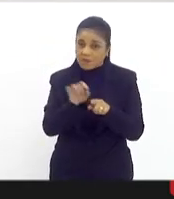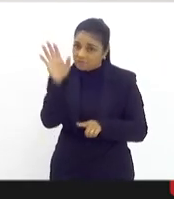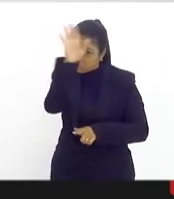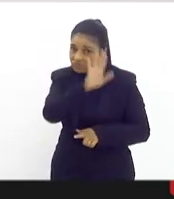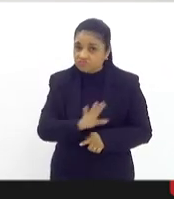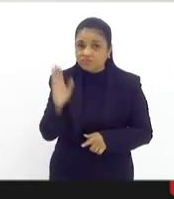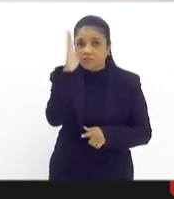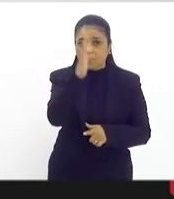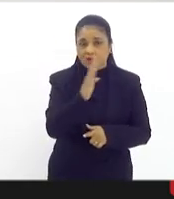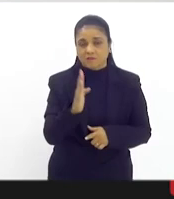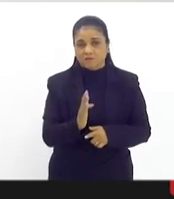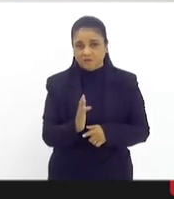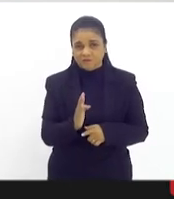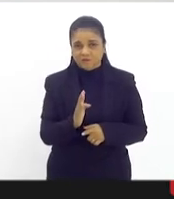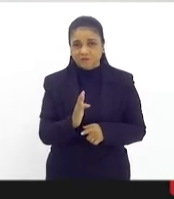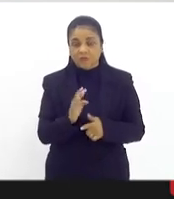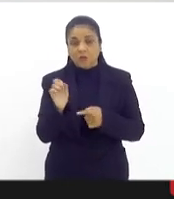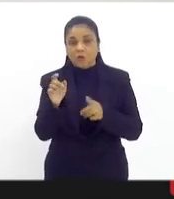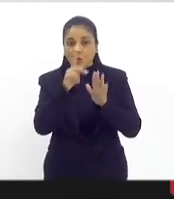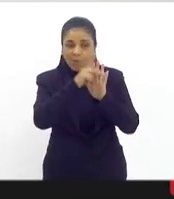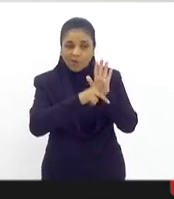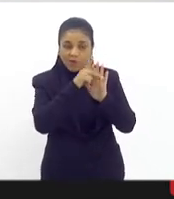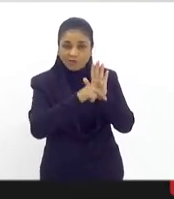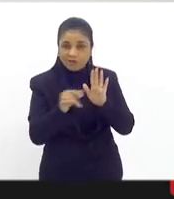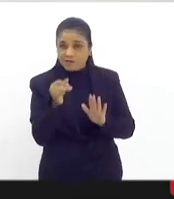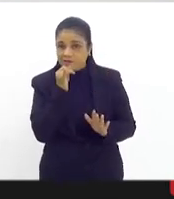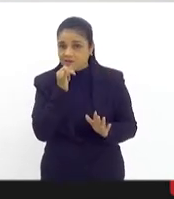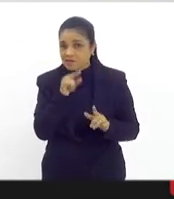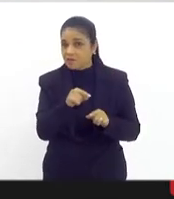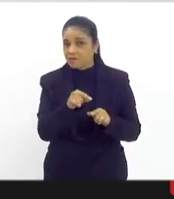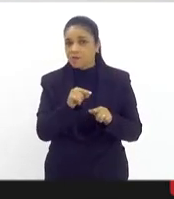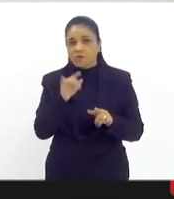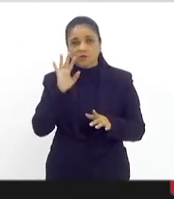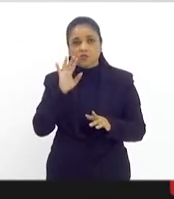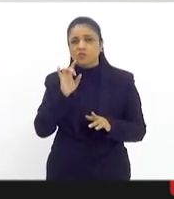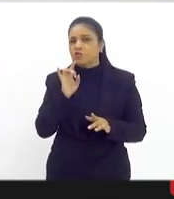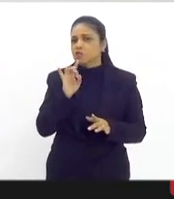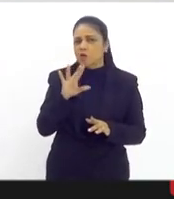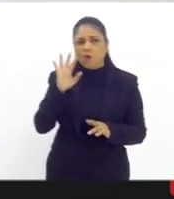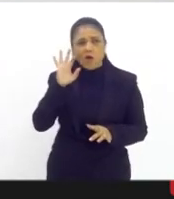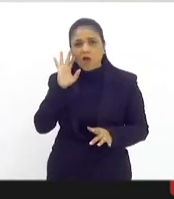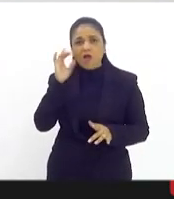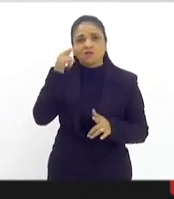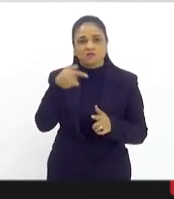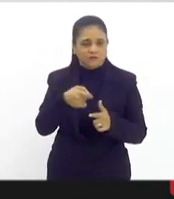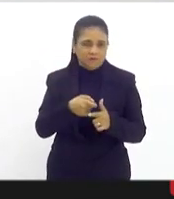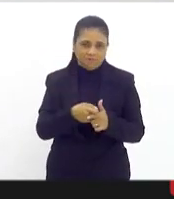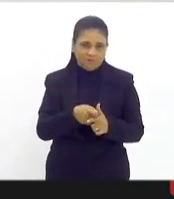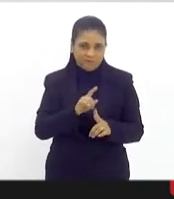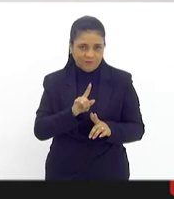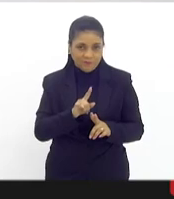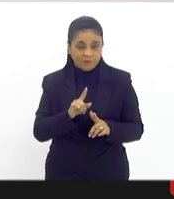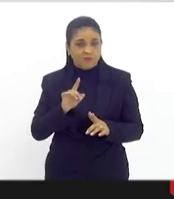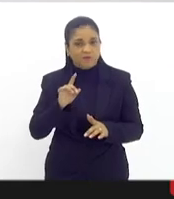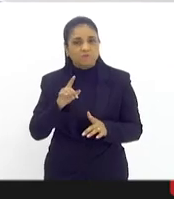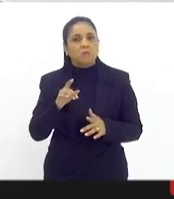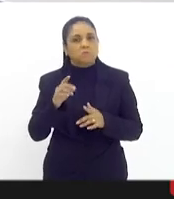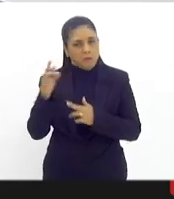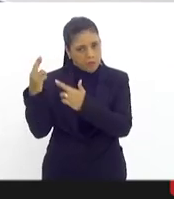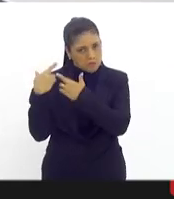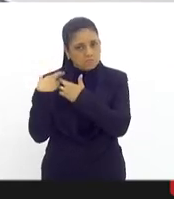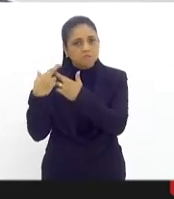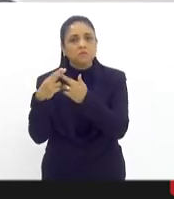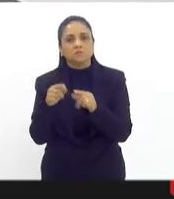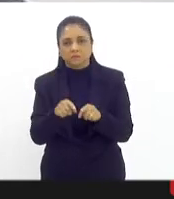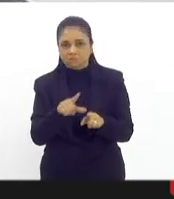exemplos como esse de projetos, eles vão servir não só para resolver... eu diria, tem uma responsabilidade grande nisso, Mink, que é